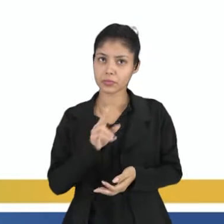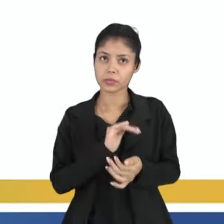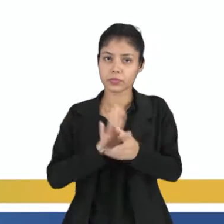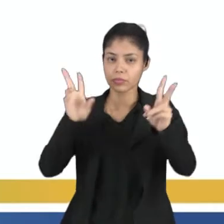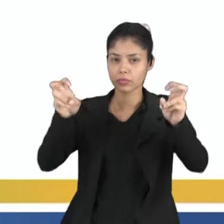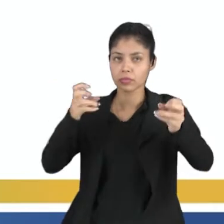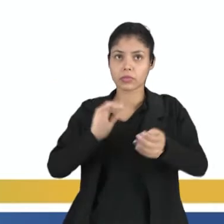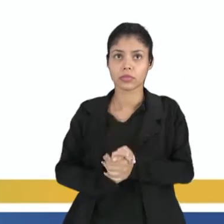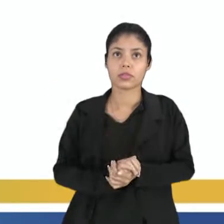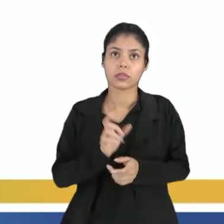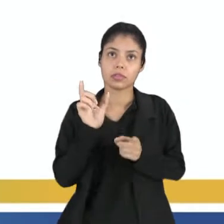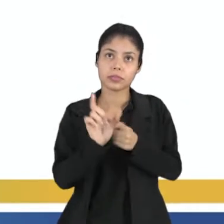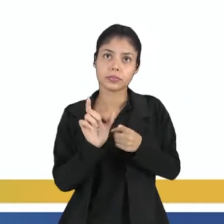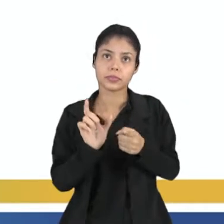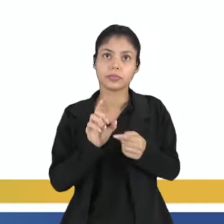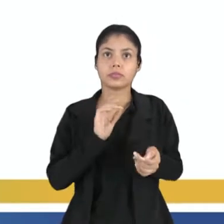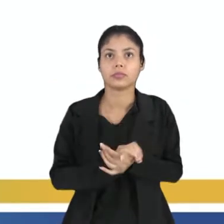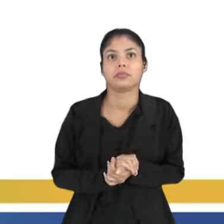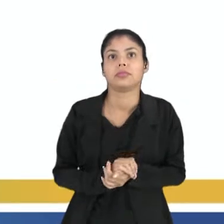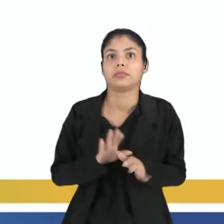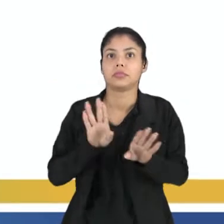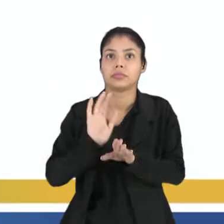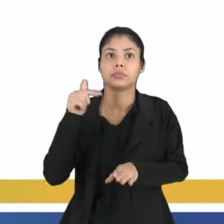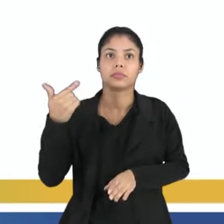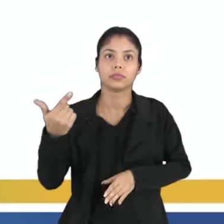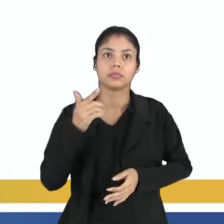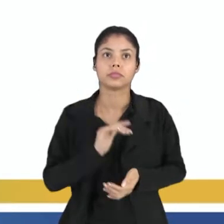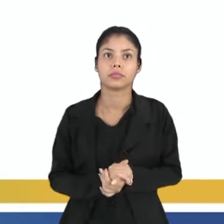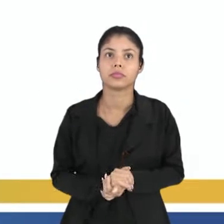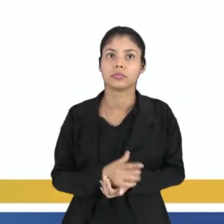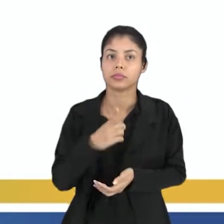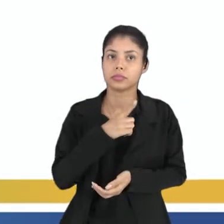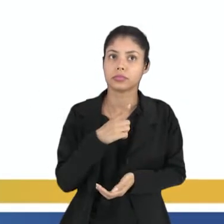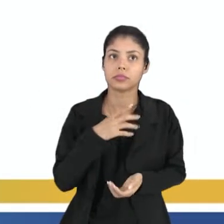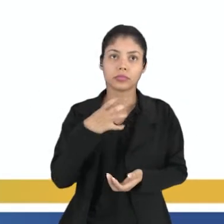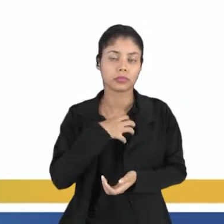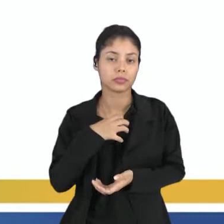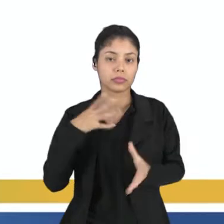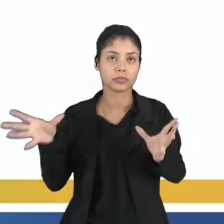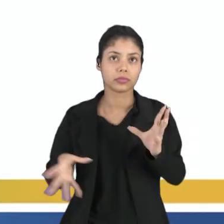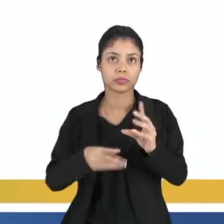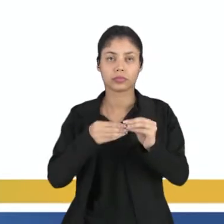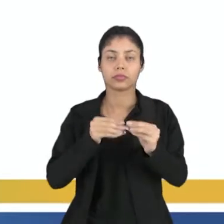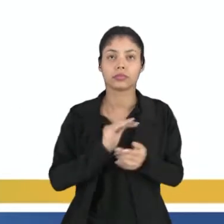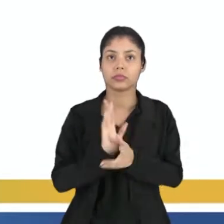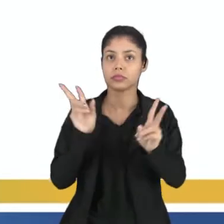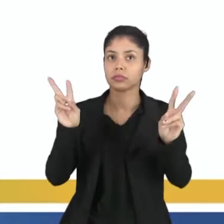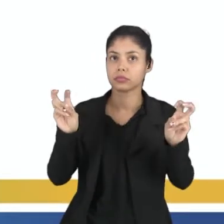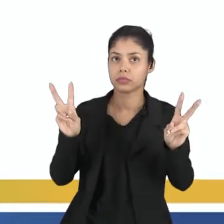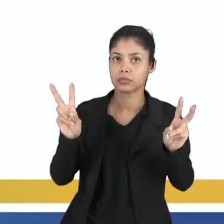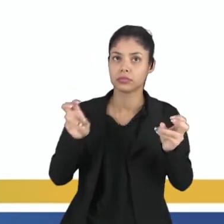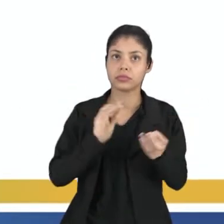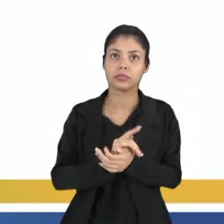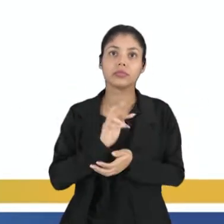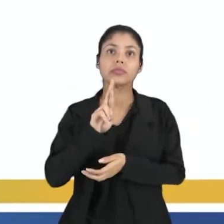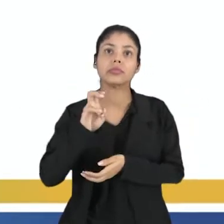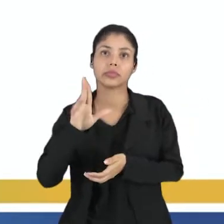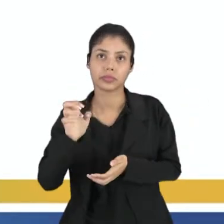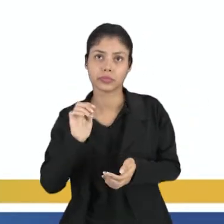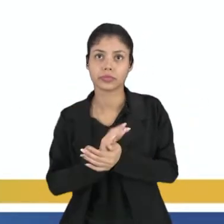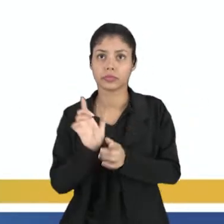Chamamos de termo regido a palavra que depende de outra para obter sentido completo. E de